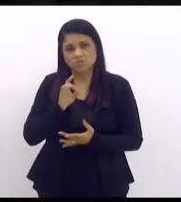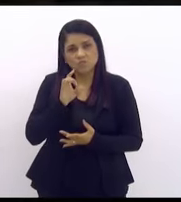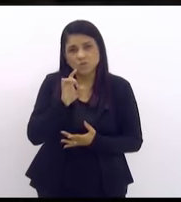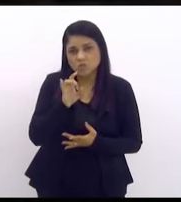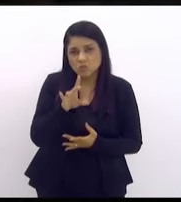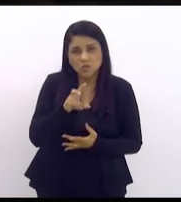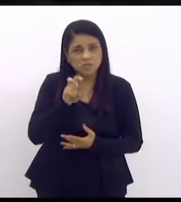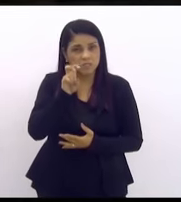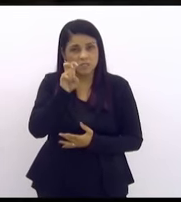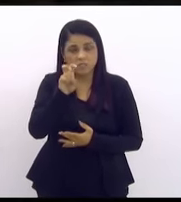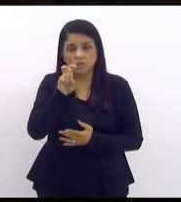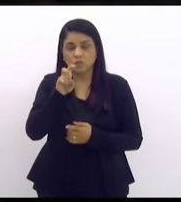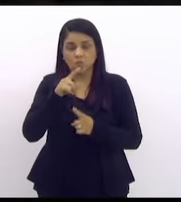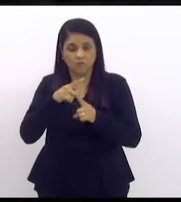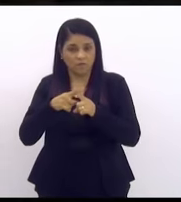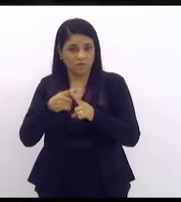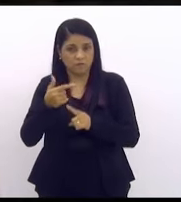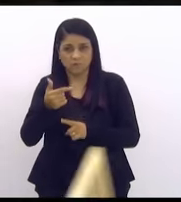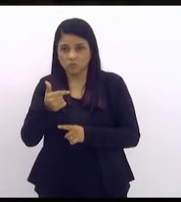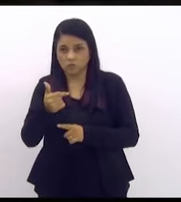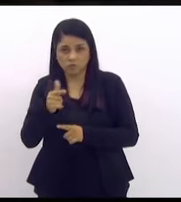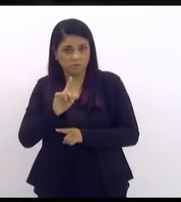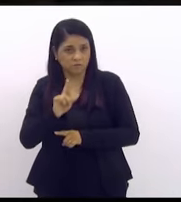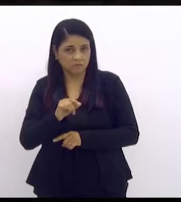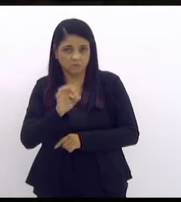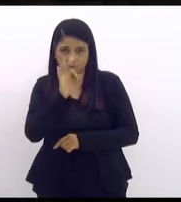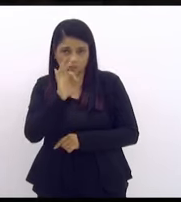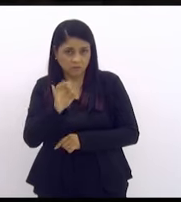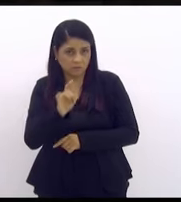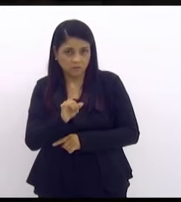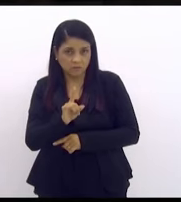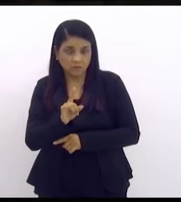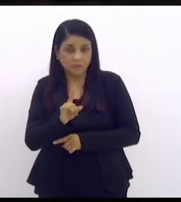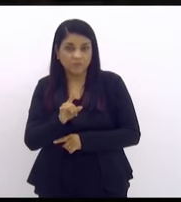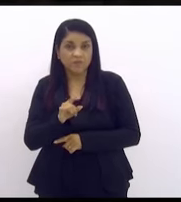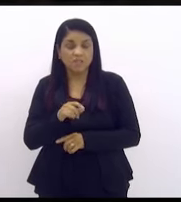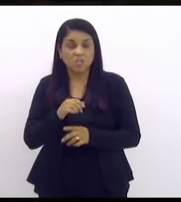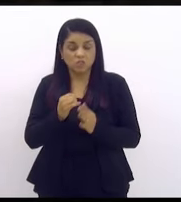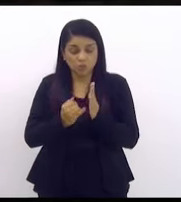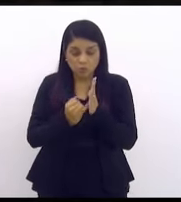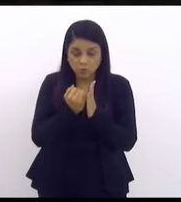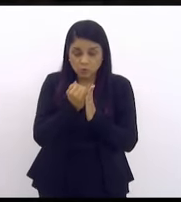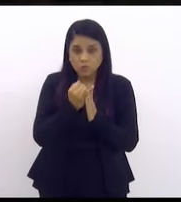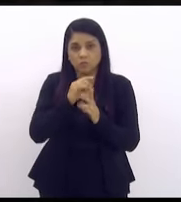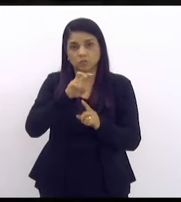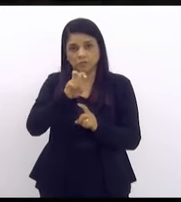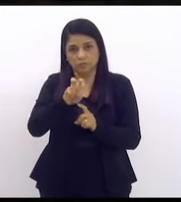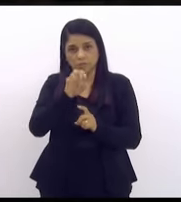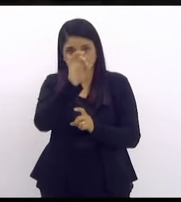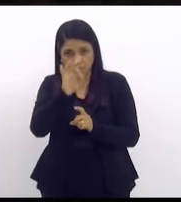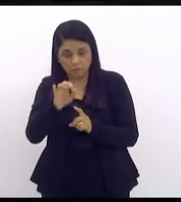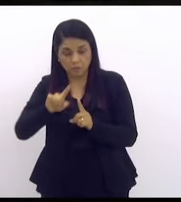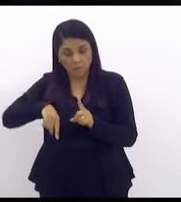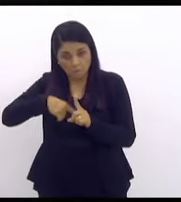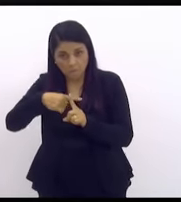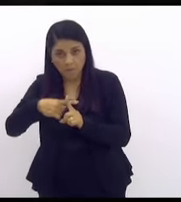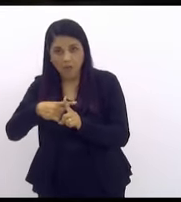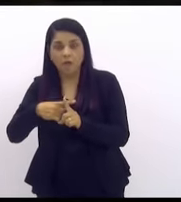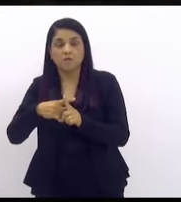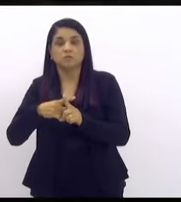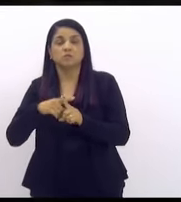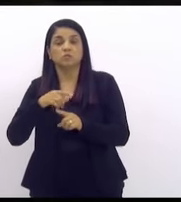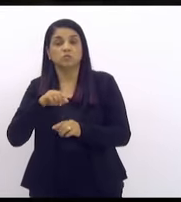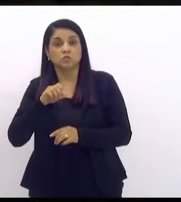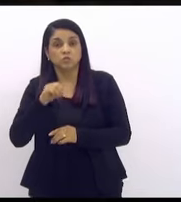5 vezes 12, não, senhora presidente. Tem que botar juros sobre juros. Então, eu